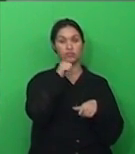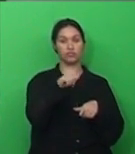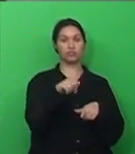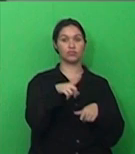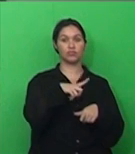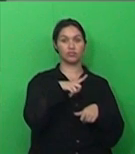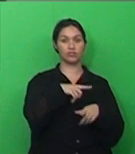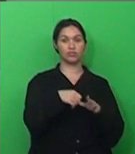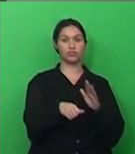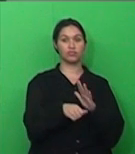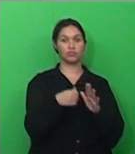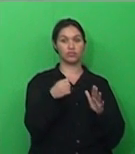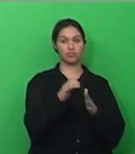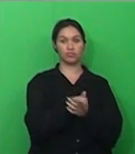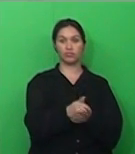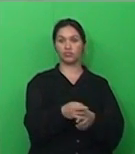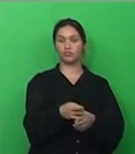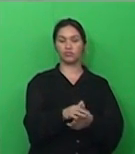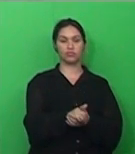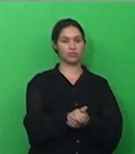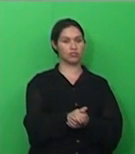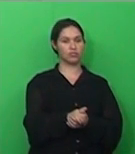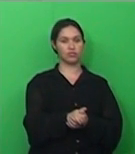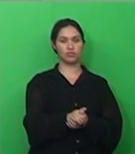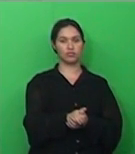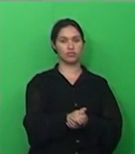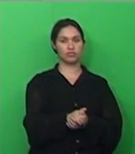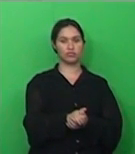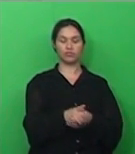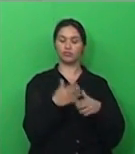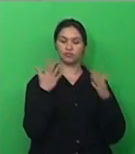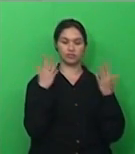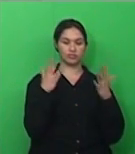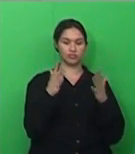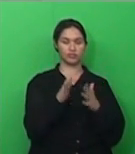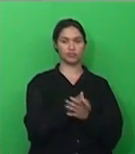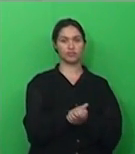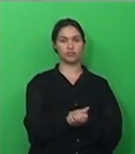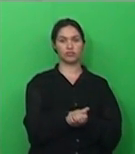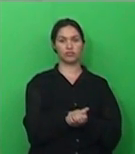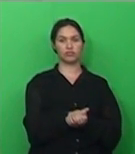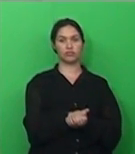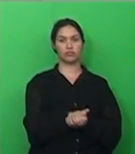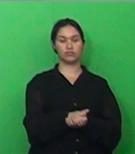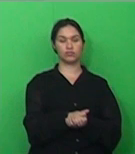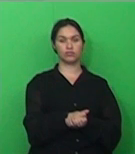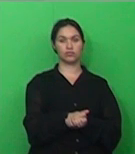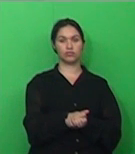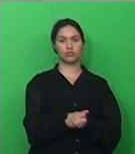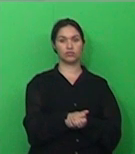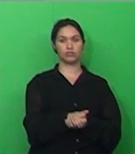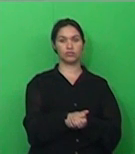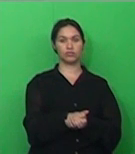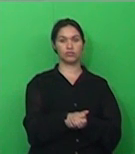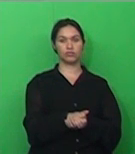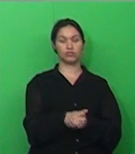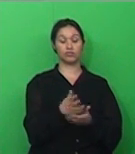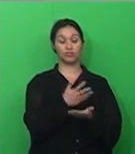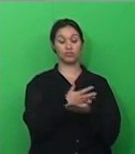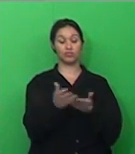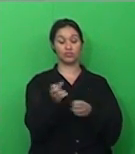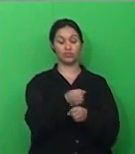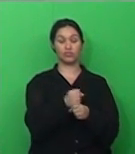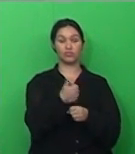devido reconhecimento, elas que são profissionais, esposas e mães. Então, desde 1997, olha quanto tempo